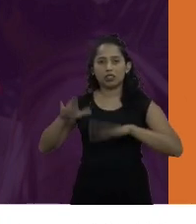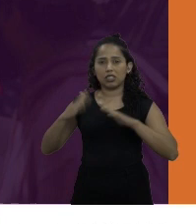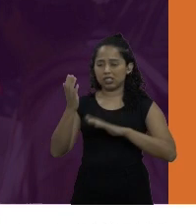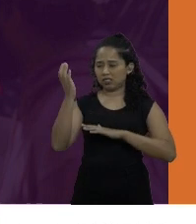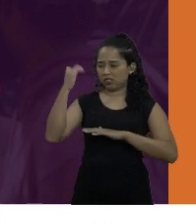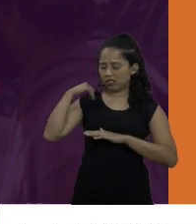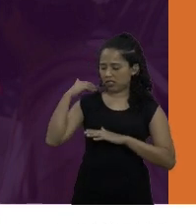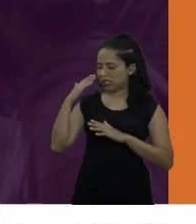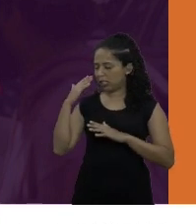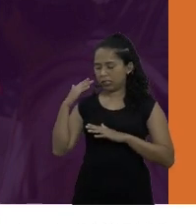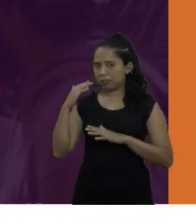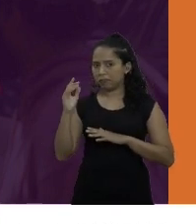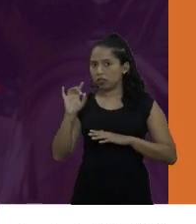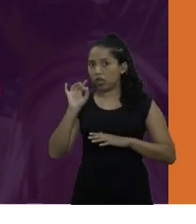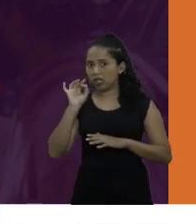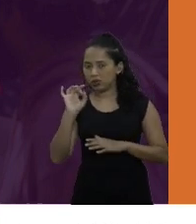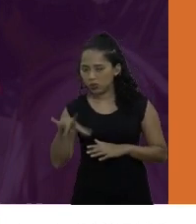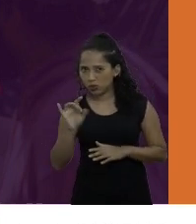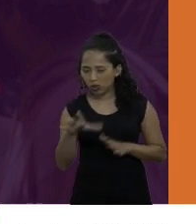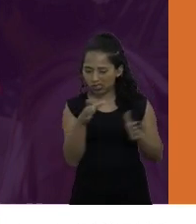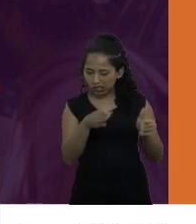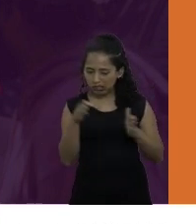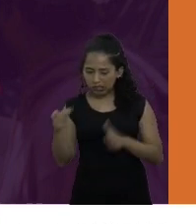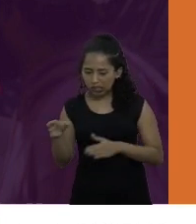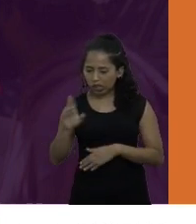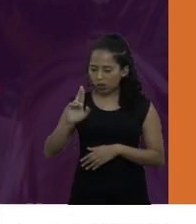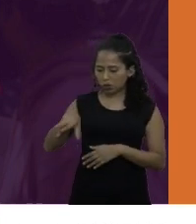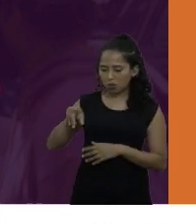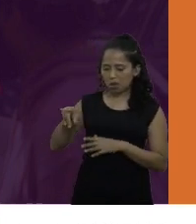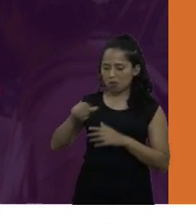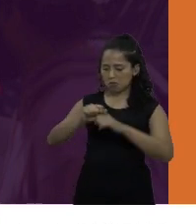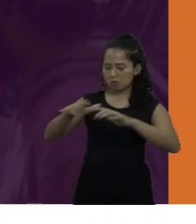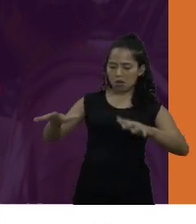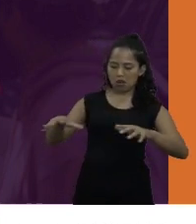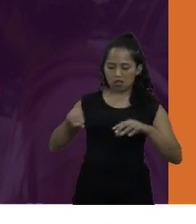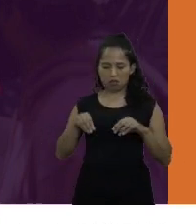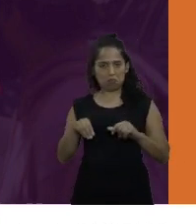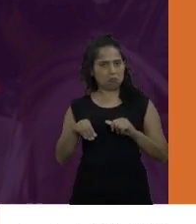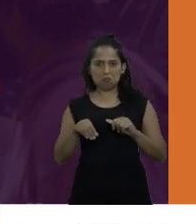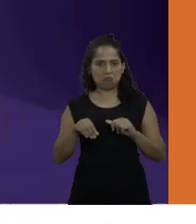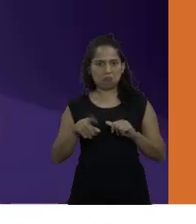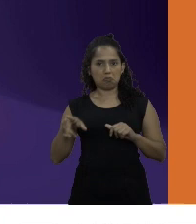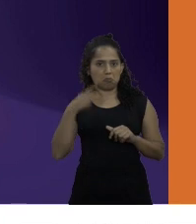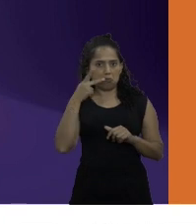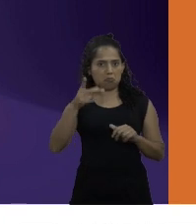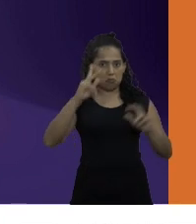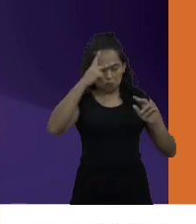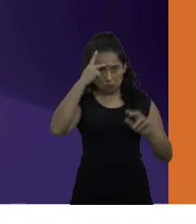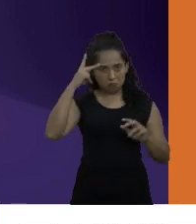é só o pragmático. Nem tanto ao mar, nem tanto à terra, né? Quando se fala de pessoas.